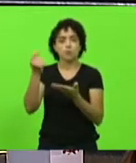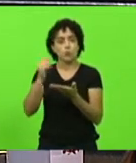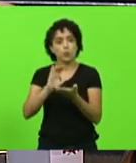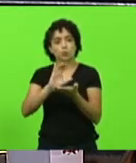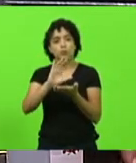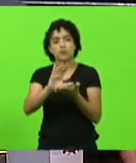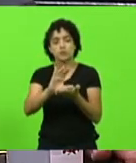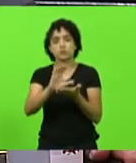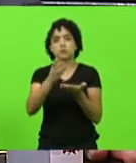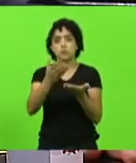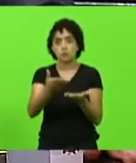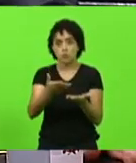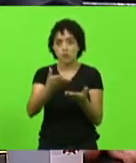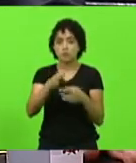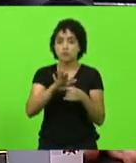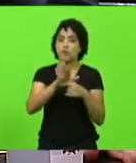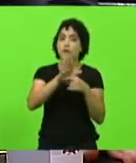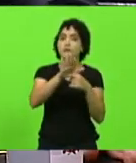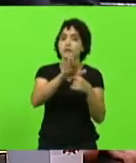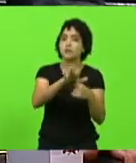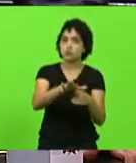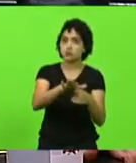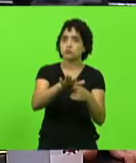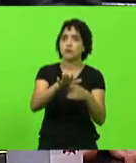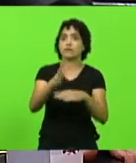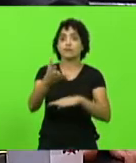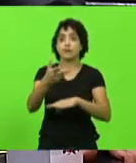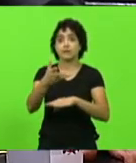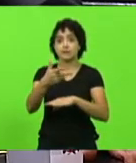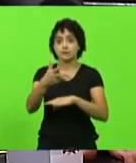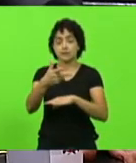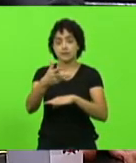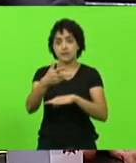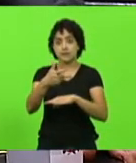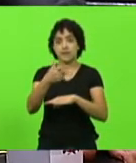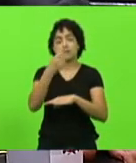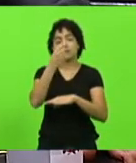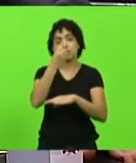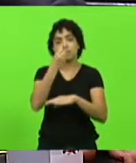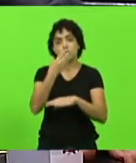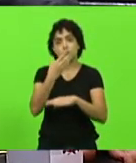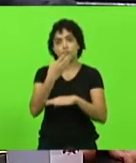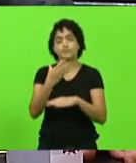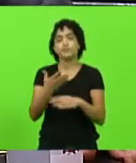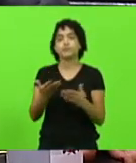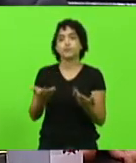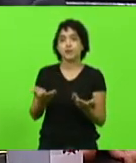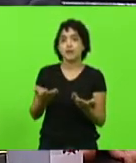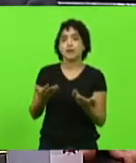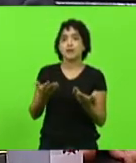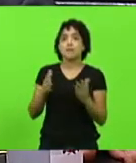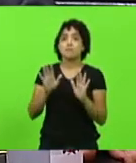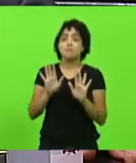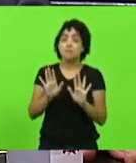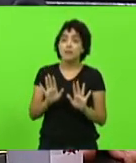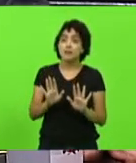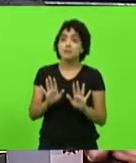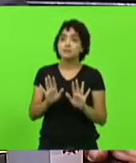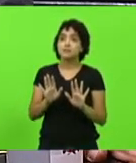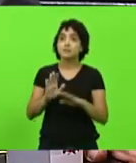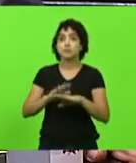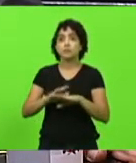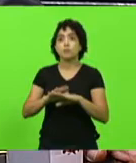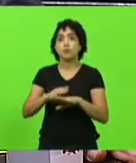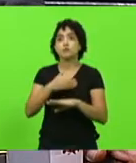vai dar uma celeridade, o que é muito bom, mas ainda longe, por parte do governo